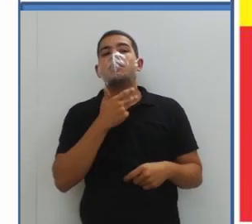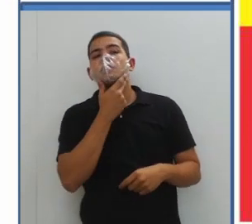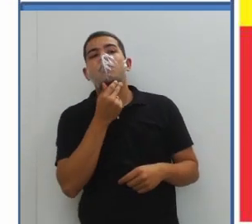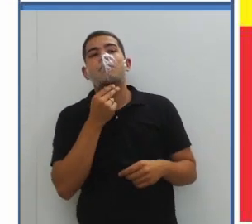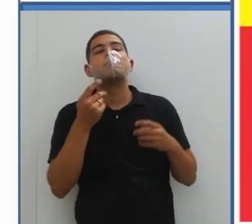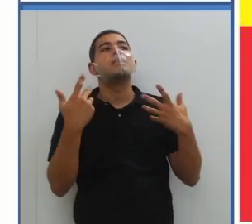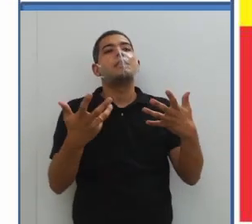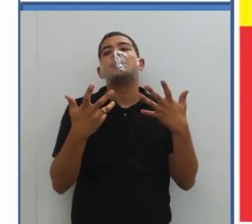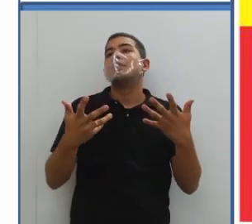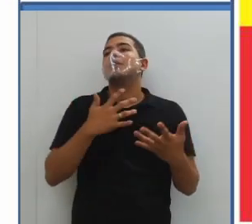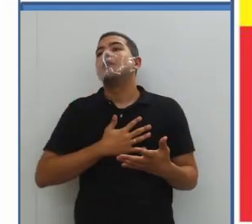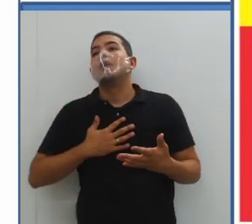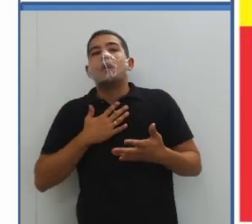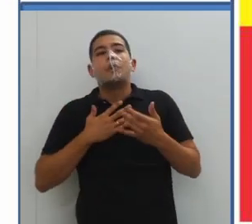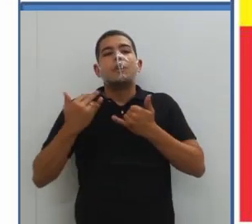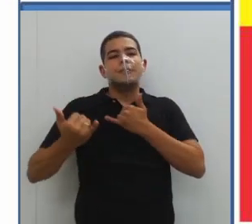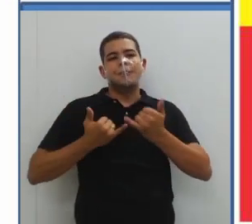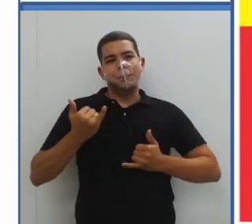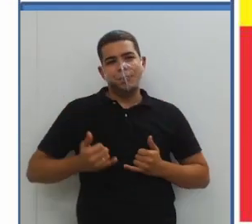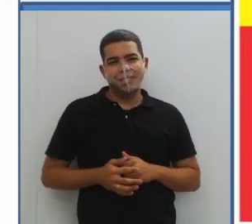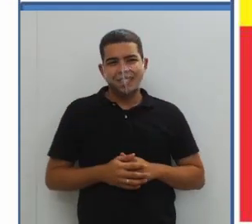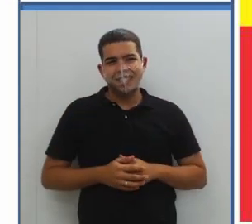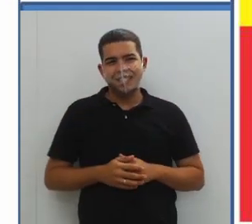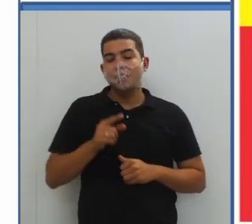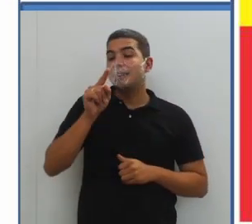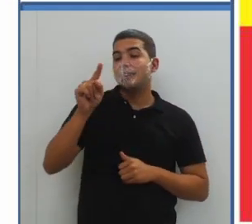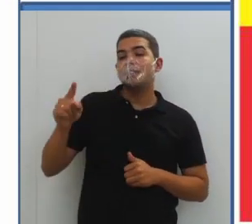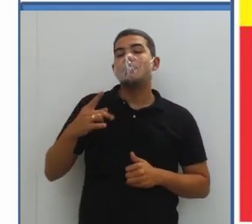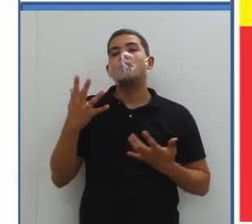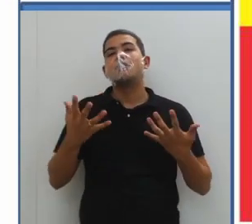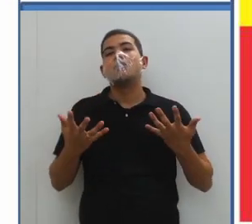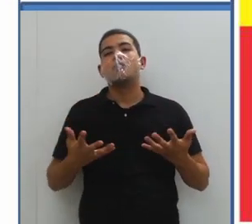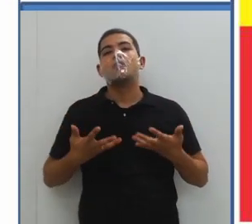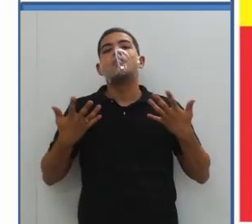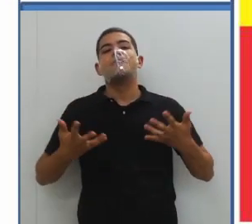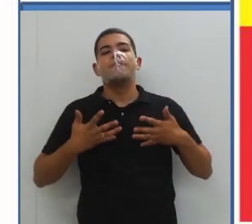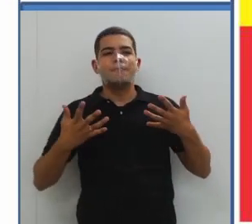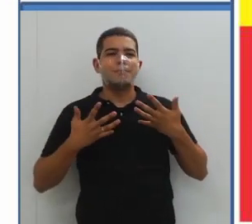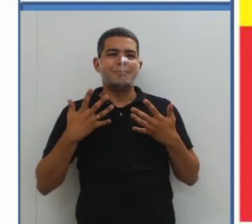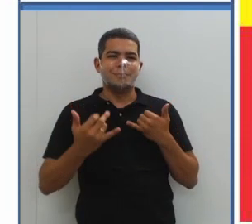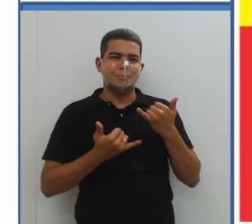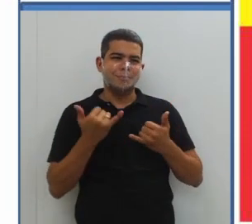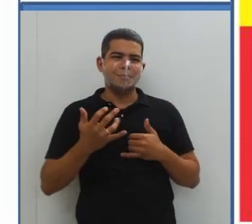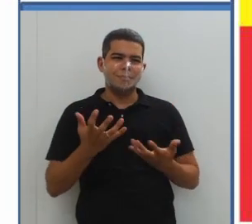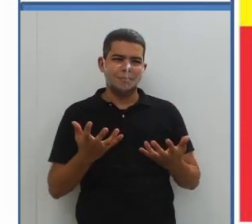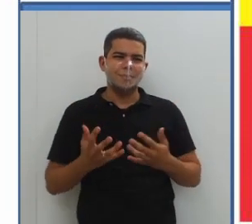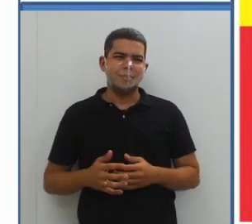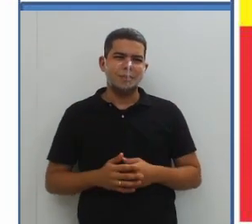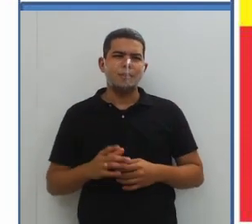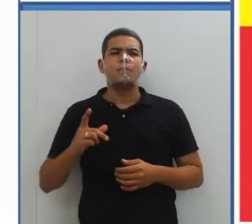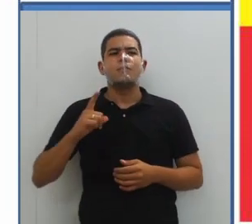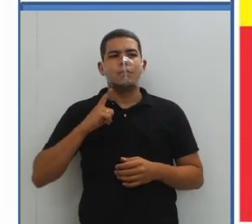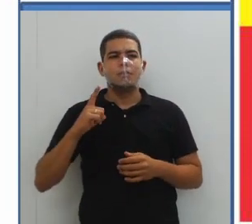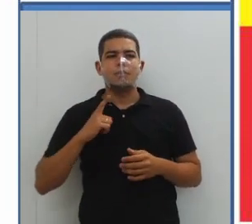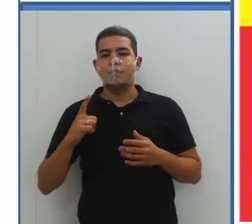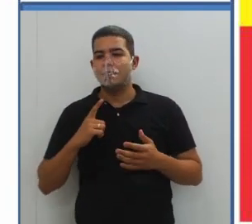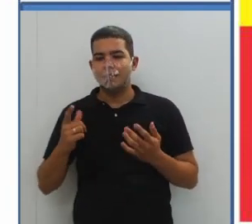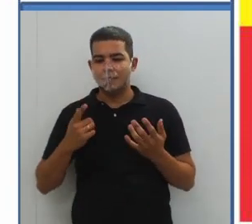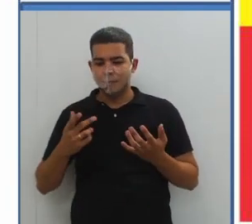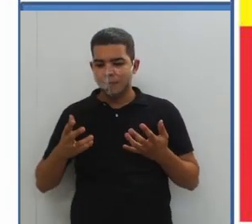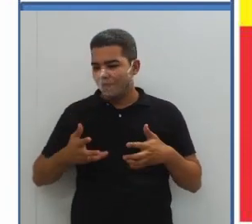homem para jogar, que eu falei antes, a necessidade do homem se divertir, do homem brincar. Eles são